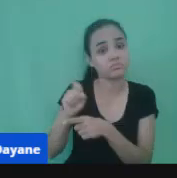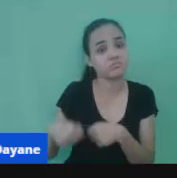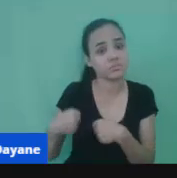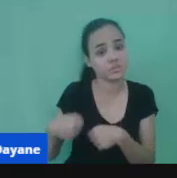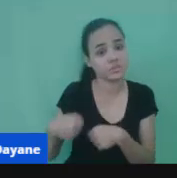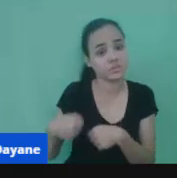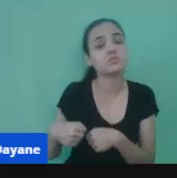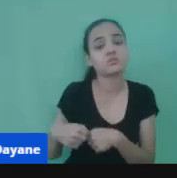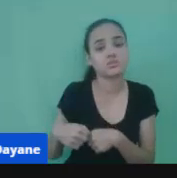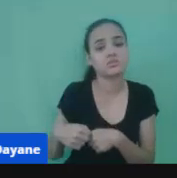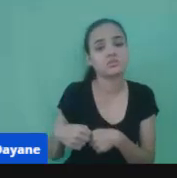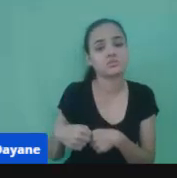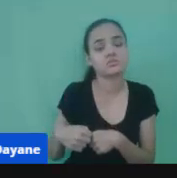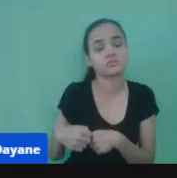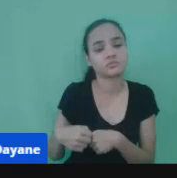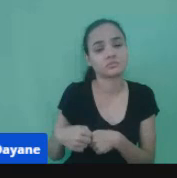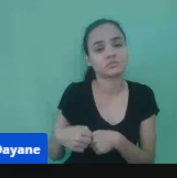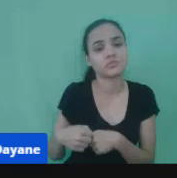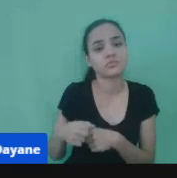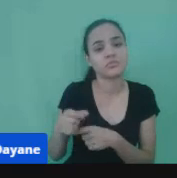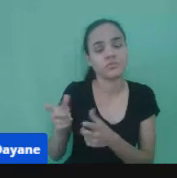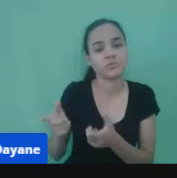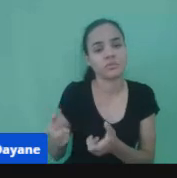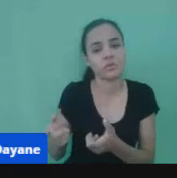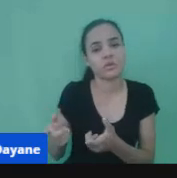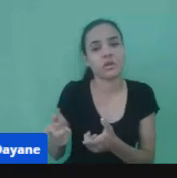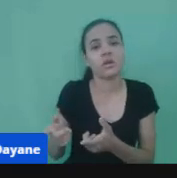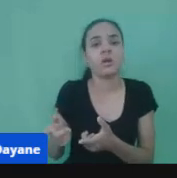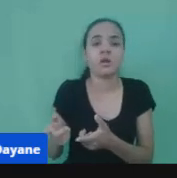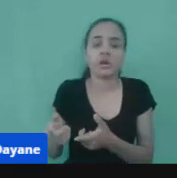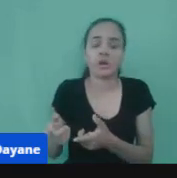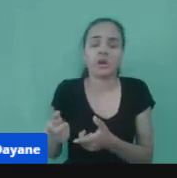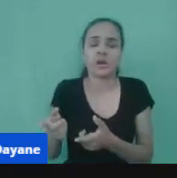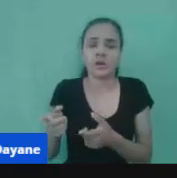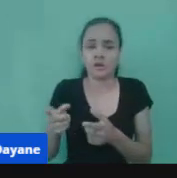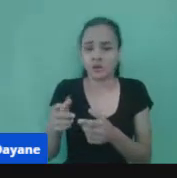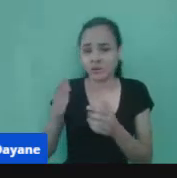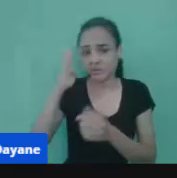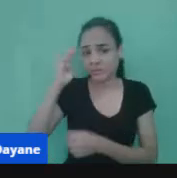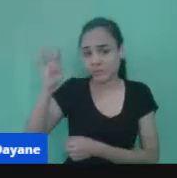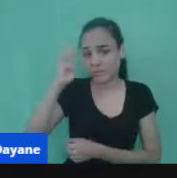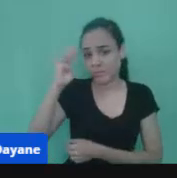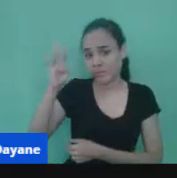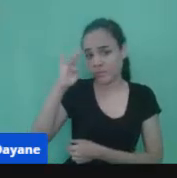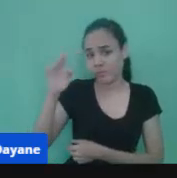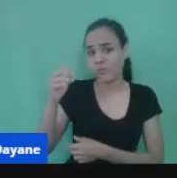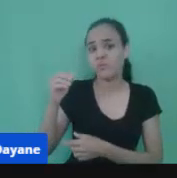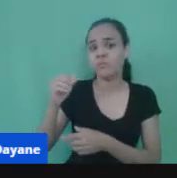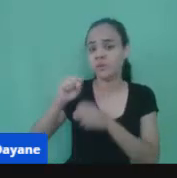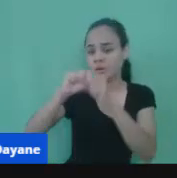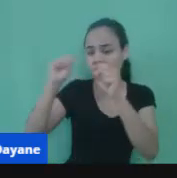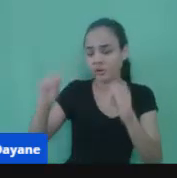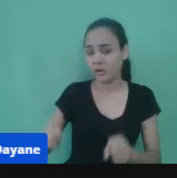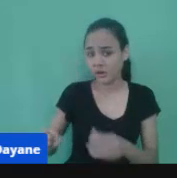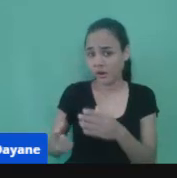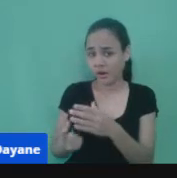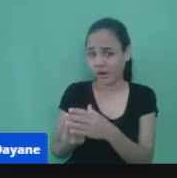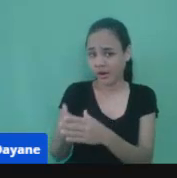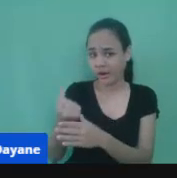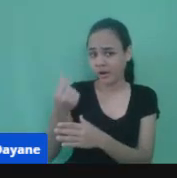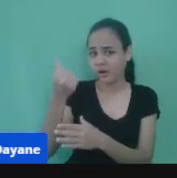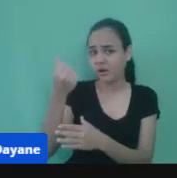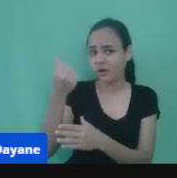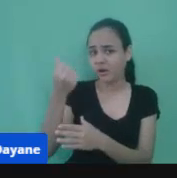da concepção e da reflexão sobre o sistema capitalista, você consegue fazer uma educação ambiental que seja de fato